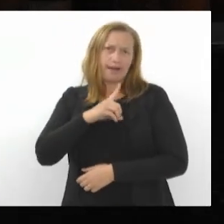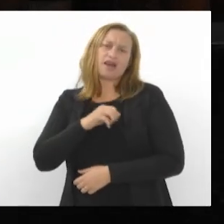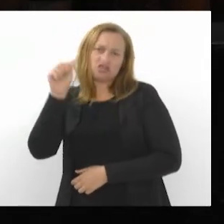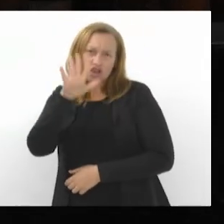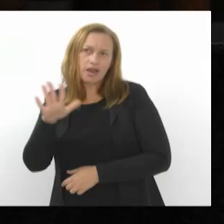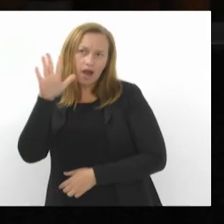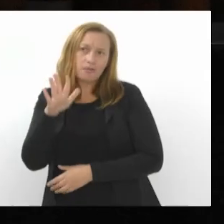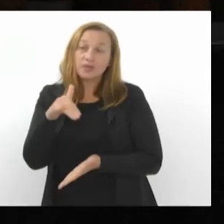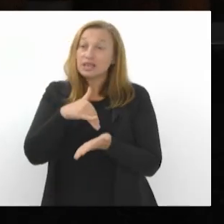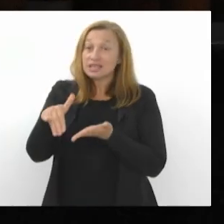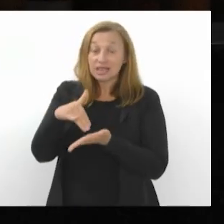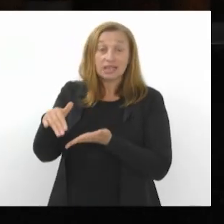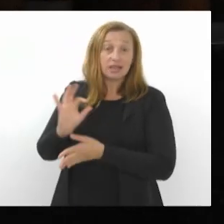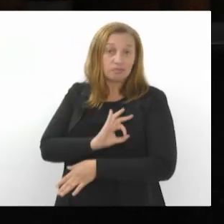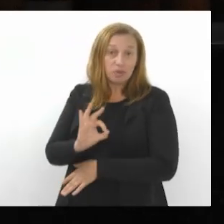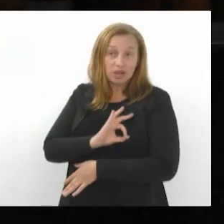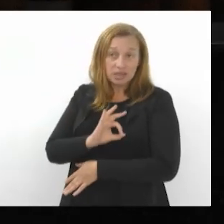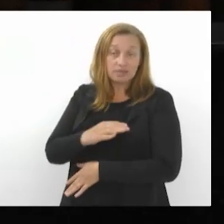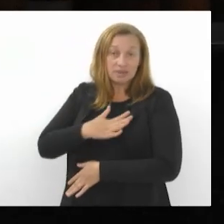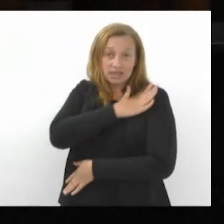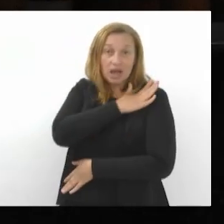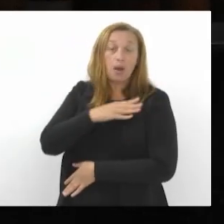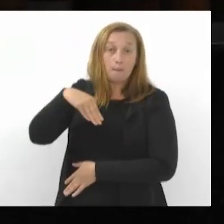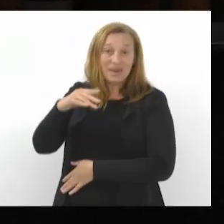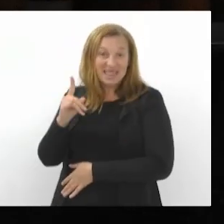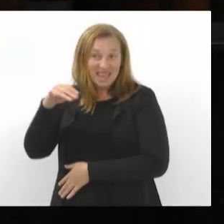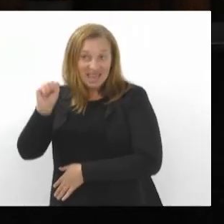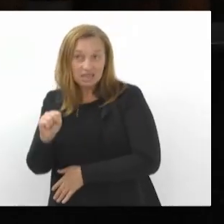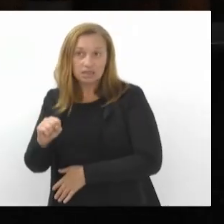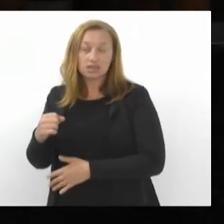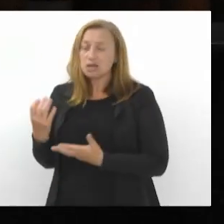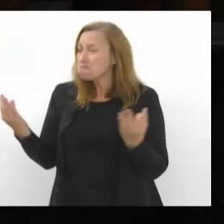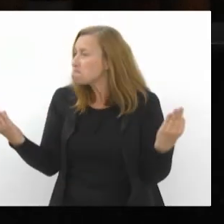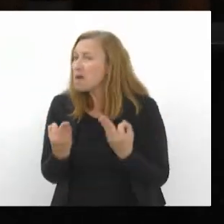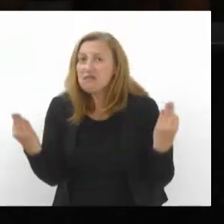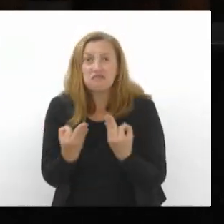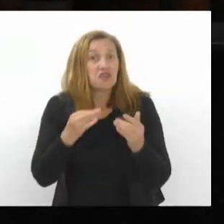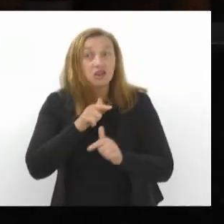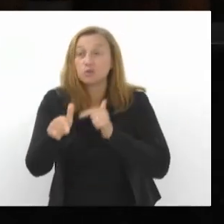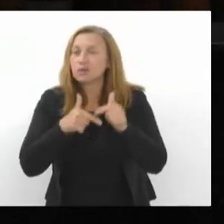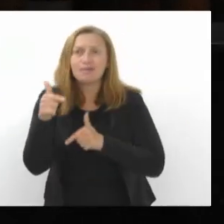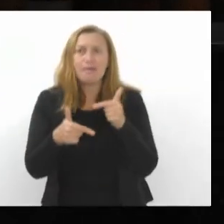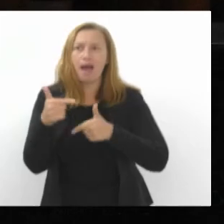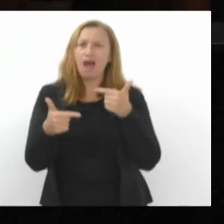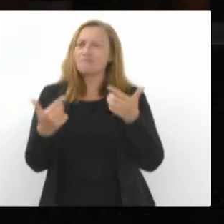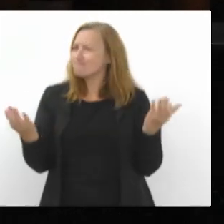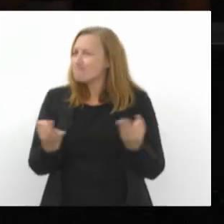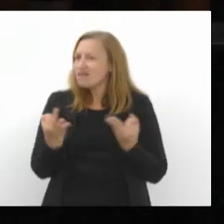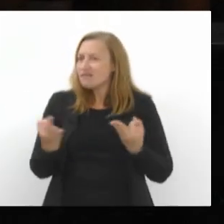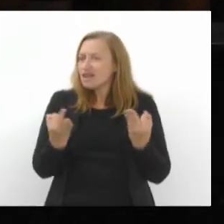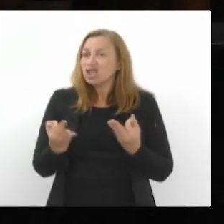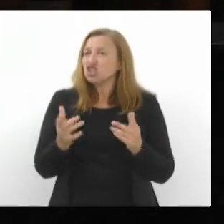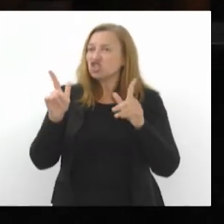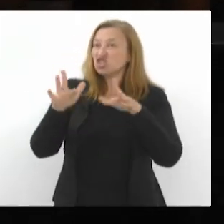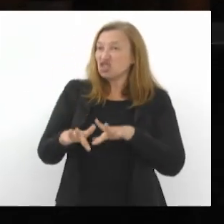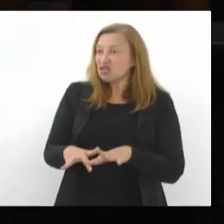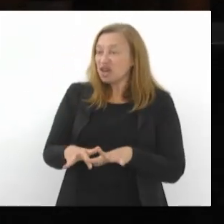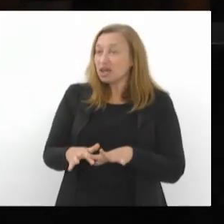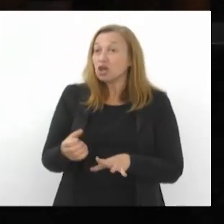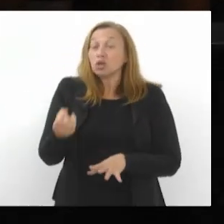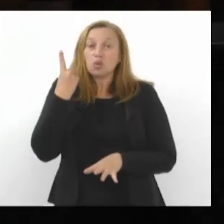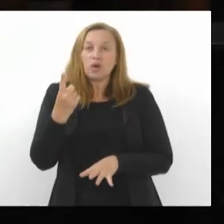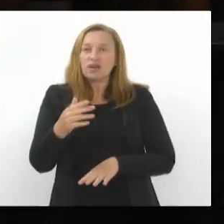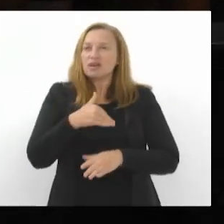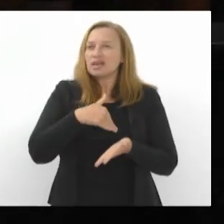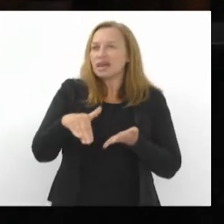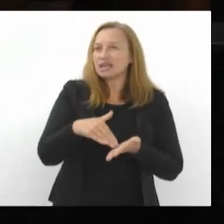pelo secretário da Polícia Militar, o Menezes, afinal de contas, vem fazendo um excelente trabalho e muito solícito, diferente do ex-secretário da